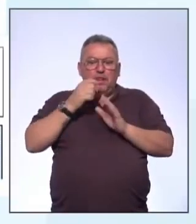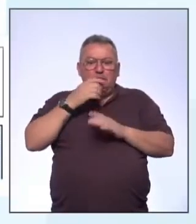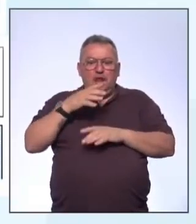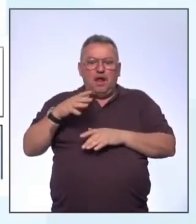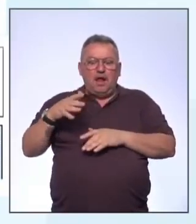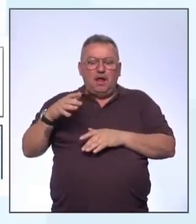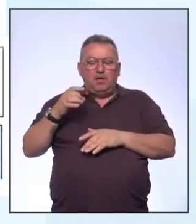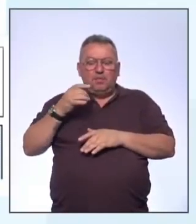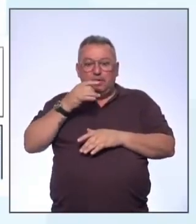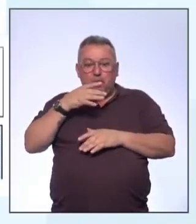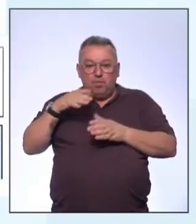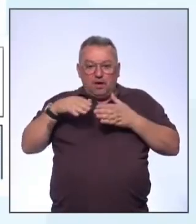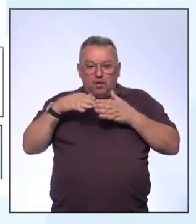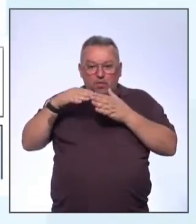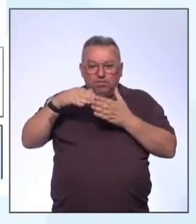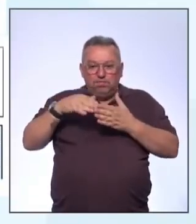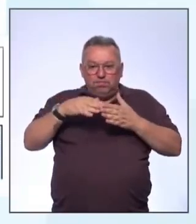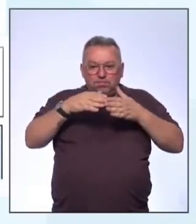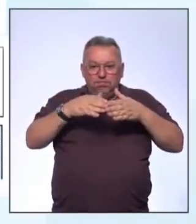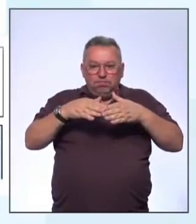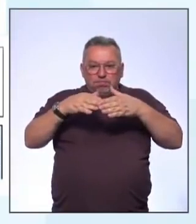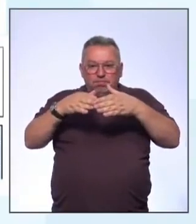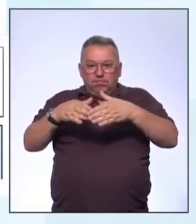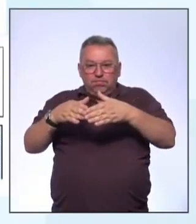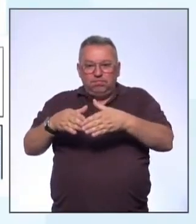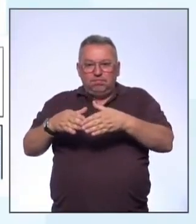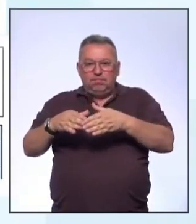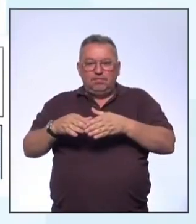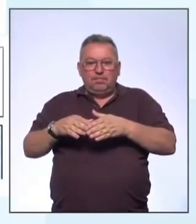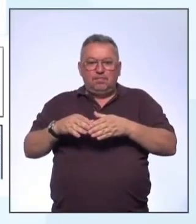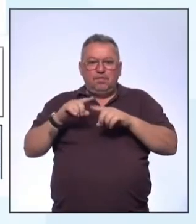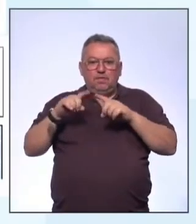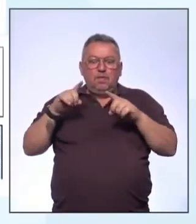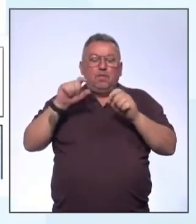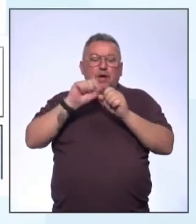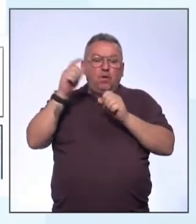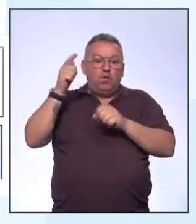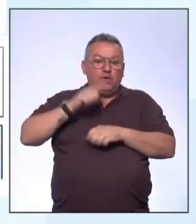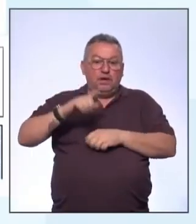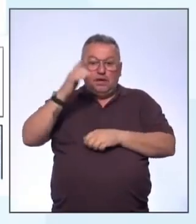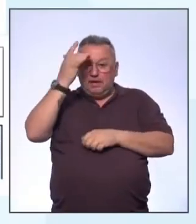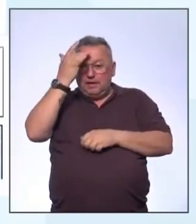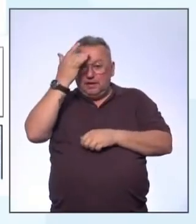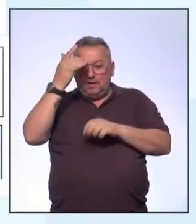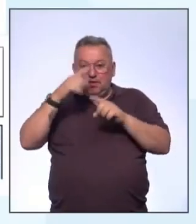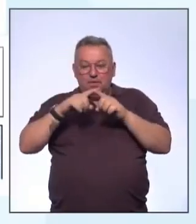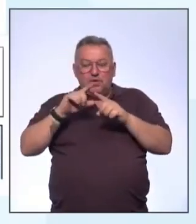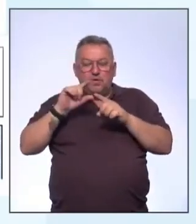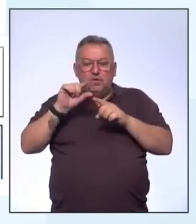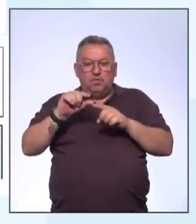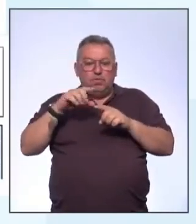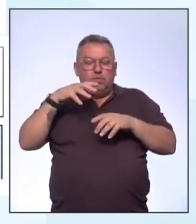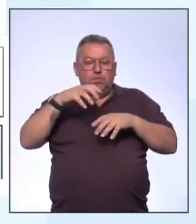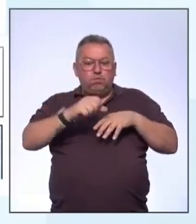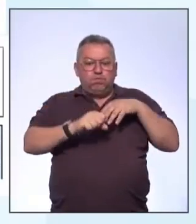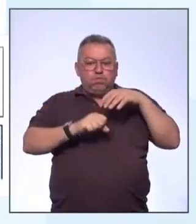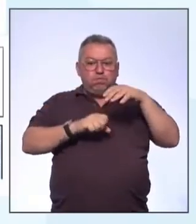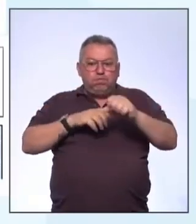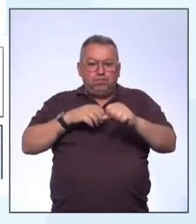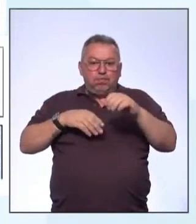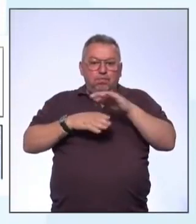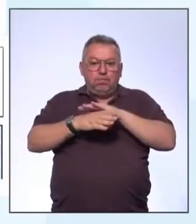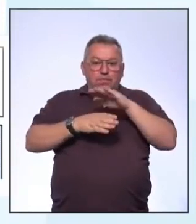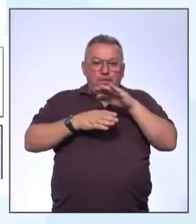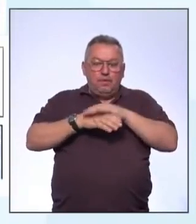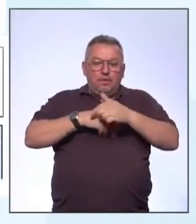o objetivo era sempre atravessar lá para o outro lado, para as Índias, mas pouco a pouco eles acabaram adentrando em